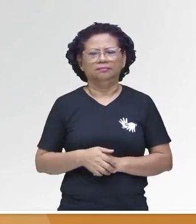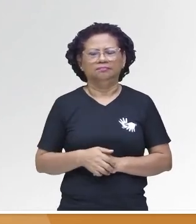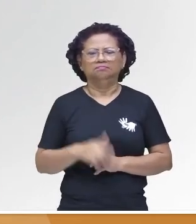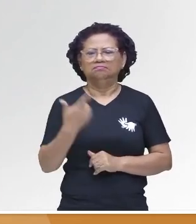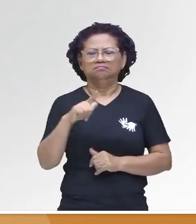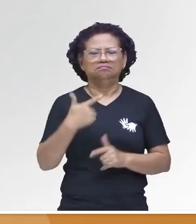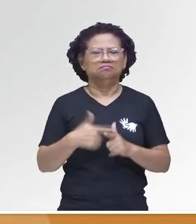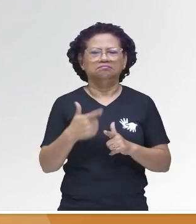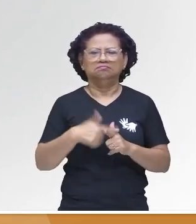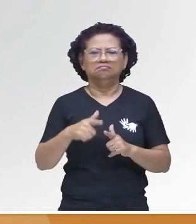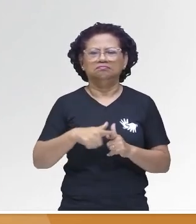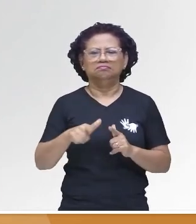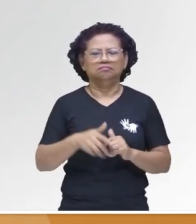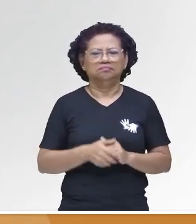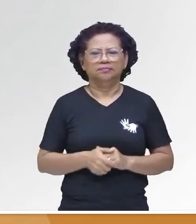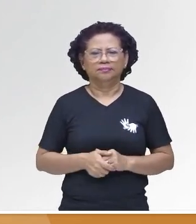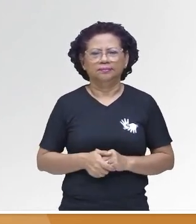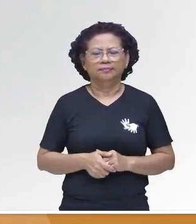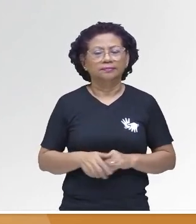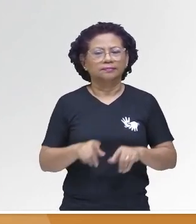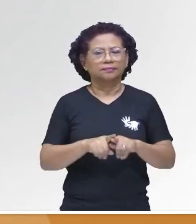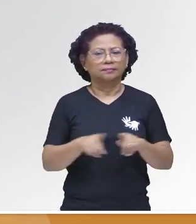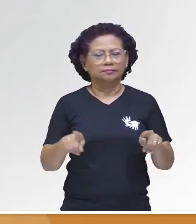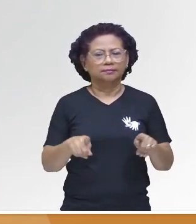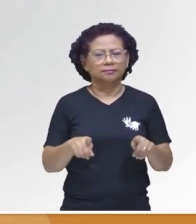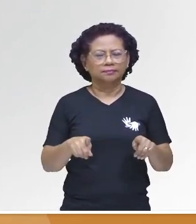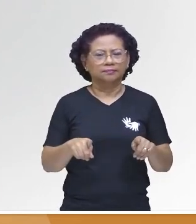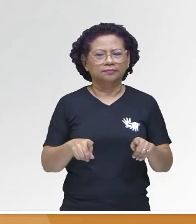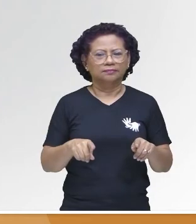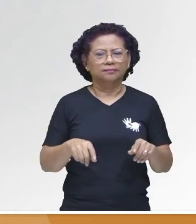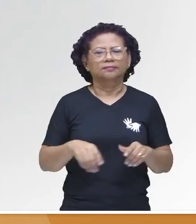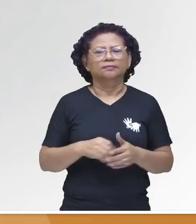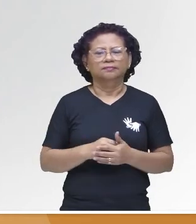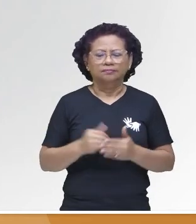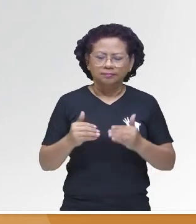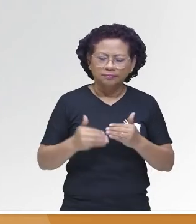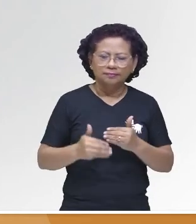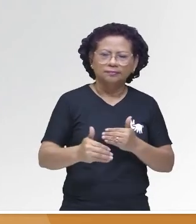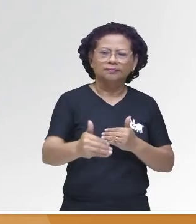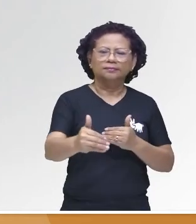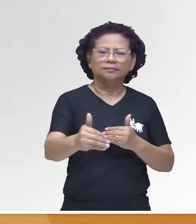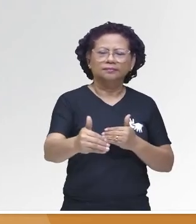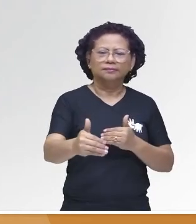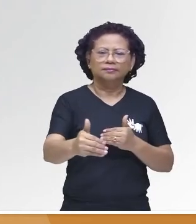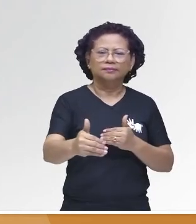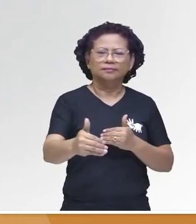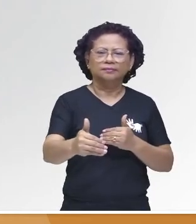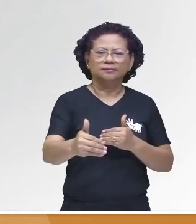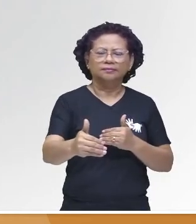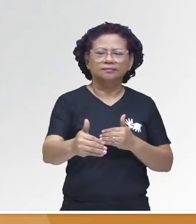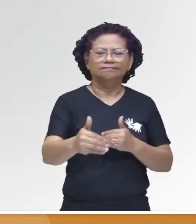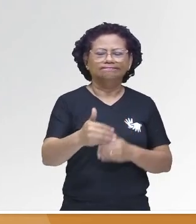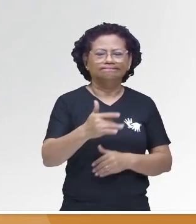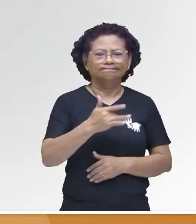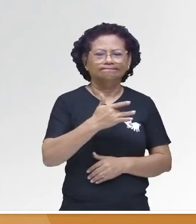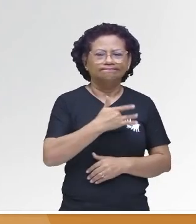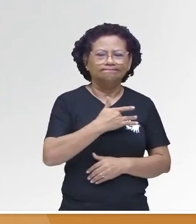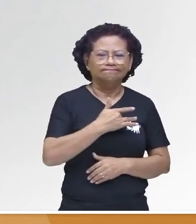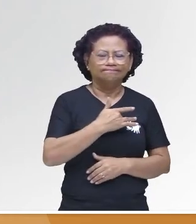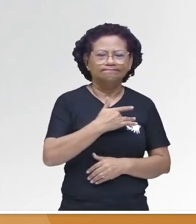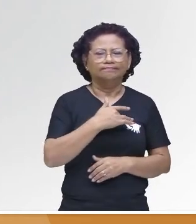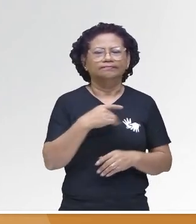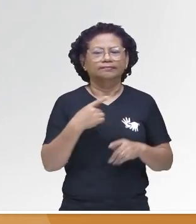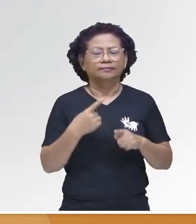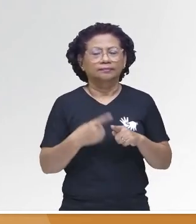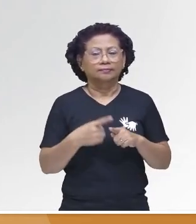em determinado momento ele acaba amolecendo um pouco o coração dele em relação aos rio-grandenses. Tem um momento que ele